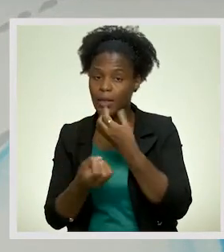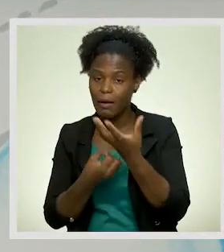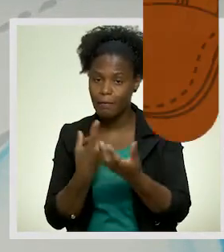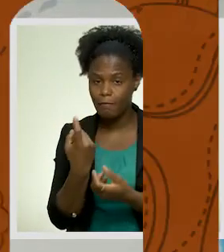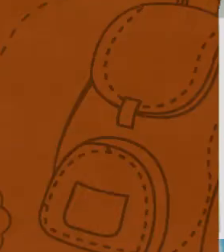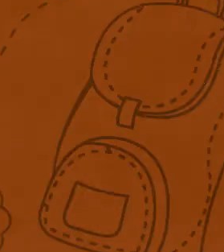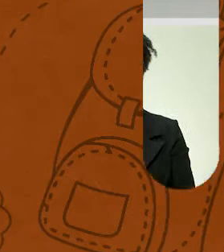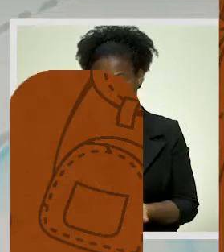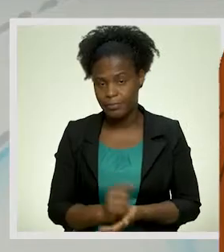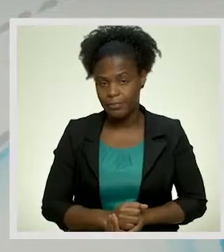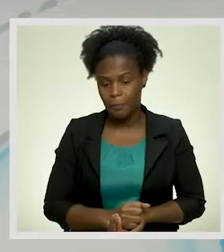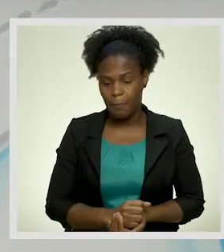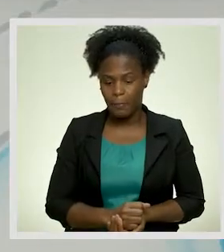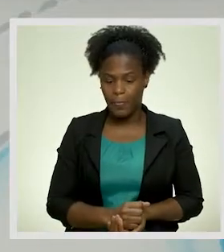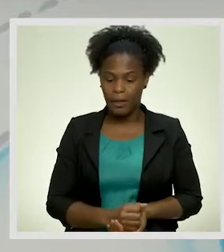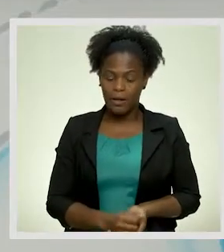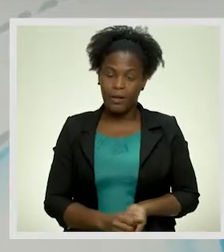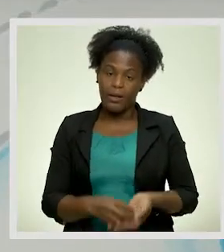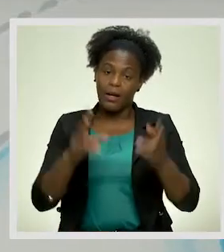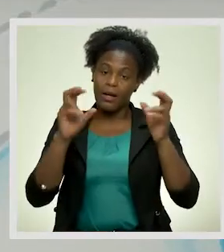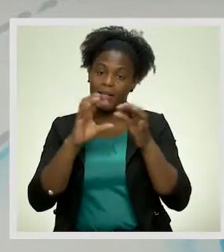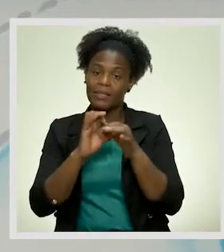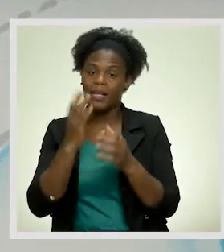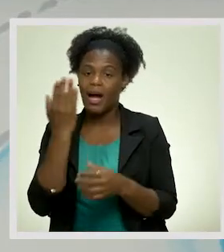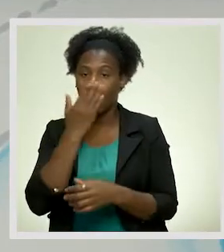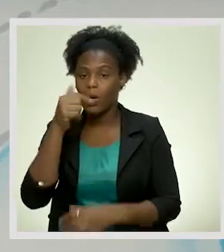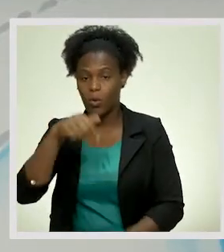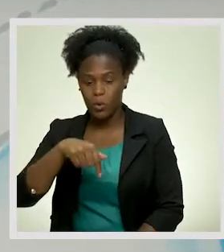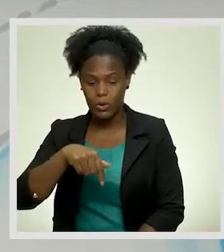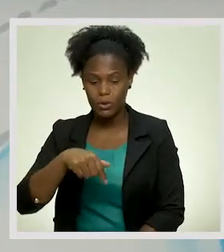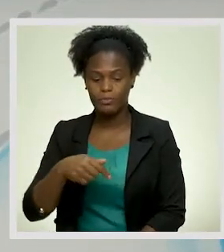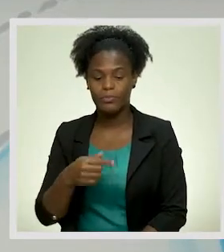explicados. Relativamente à aula de hoje, minha gente,